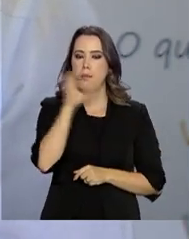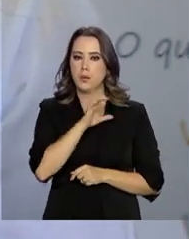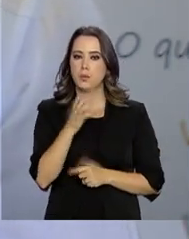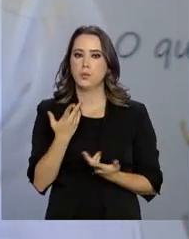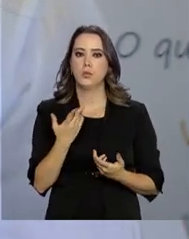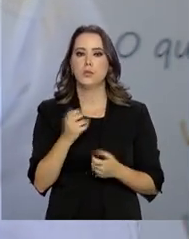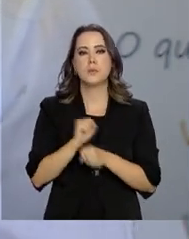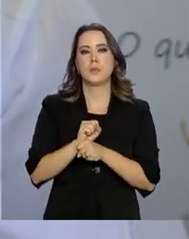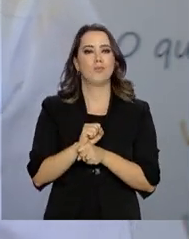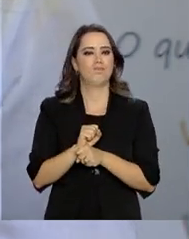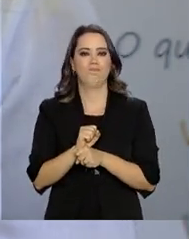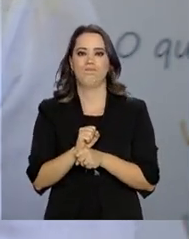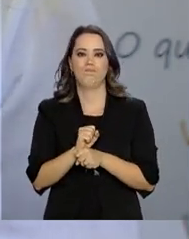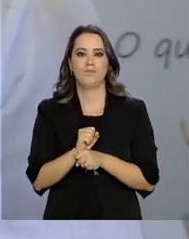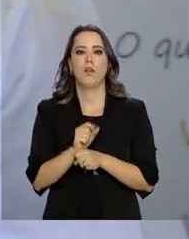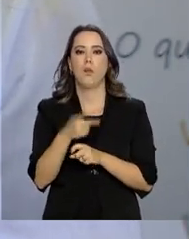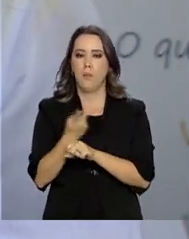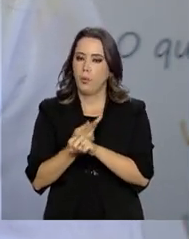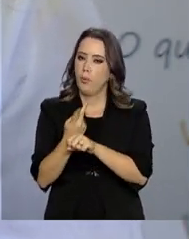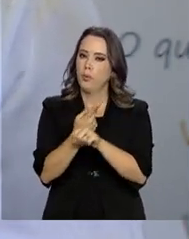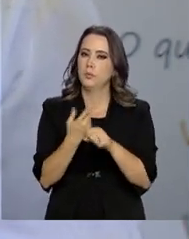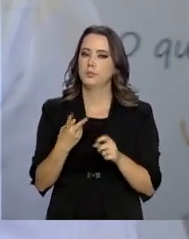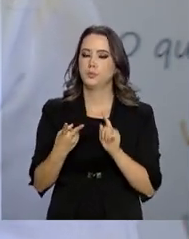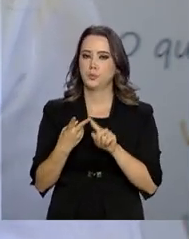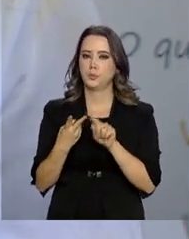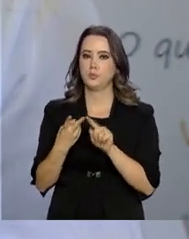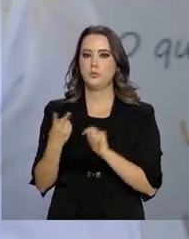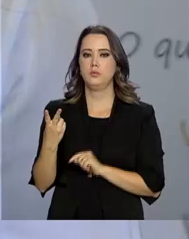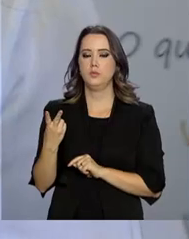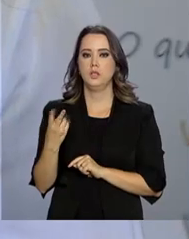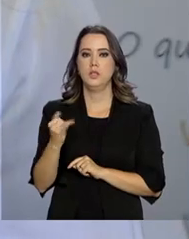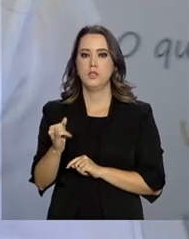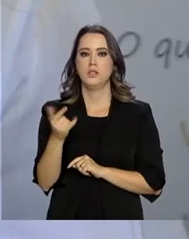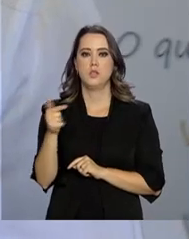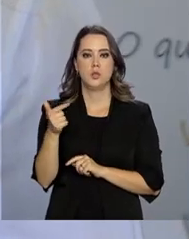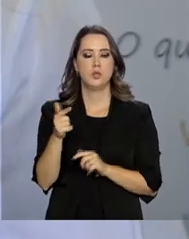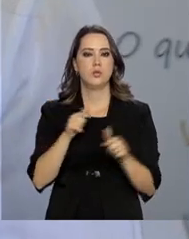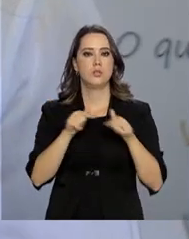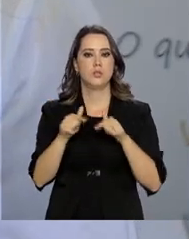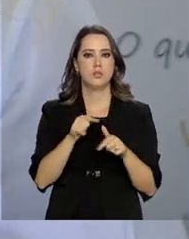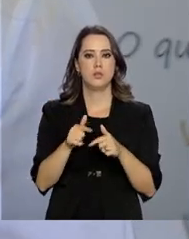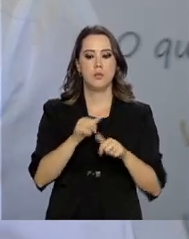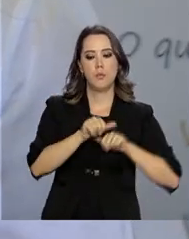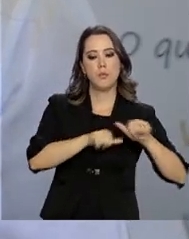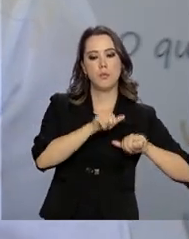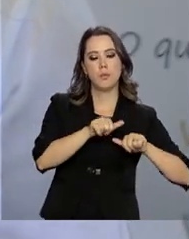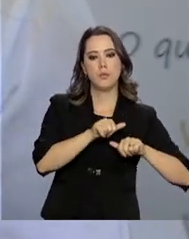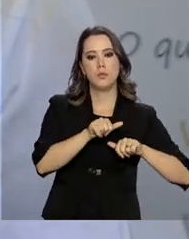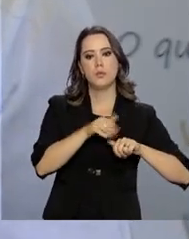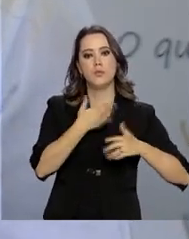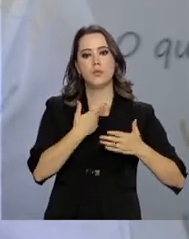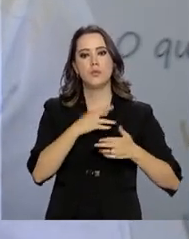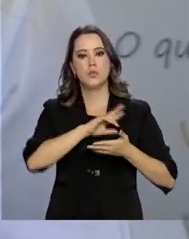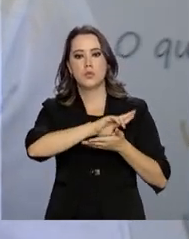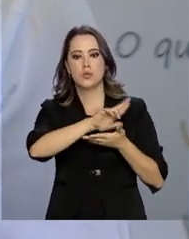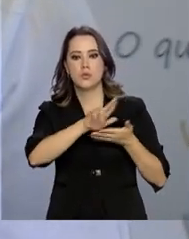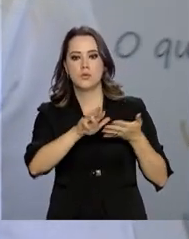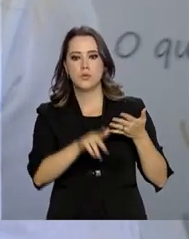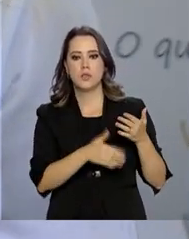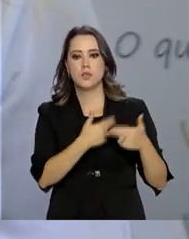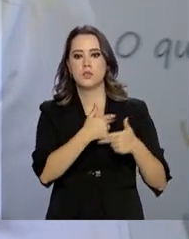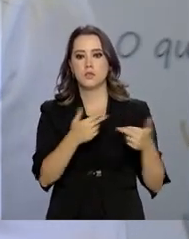oportunidade para se recolocar a segunda questão é se você não está conseguindo emprego enquanto isso música o padrão de proatividade